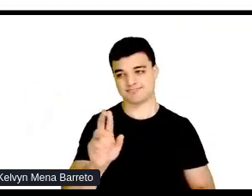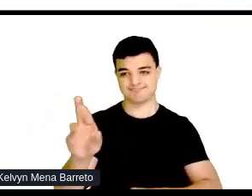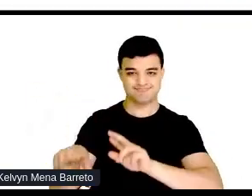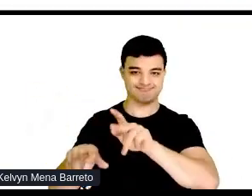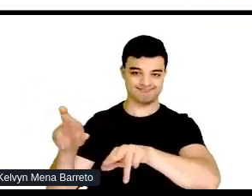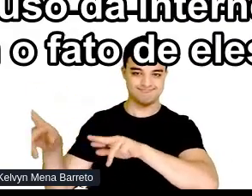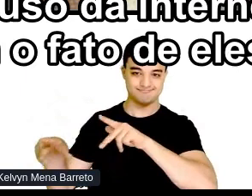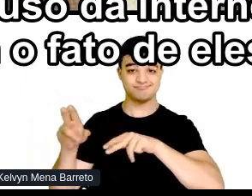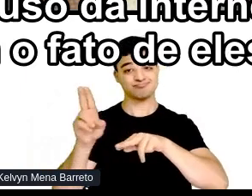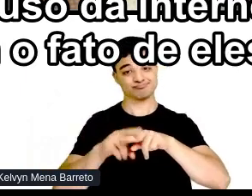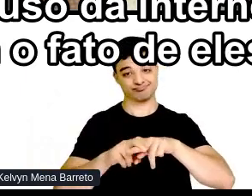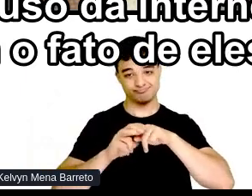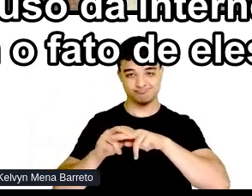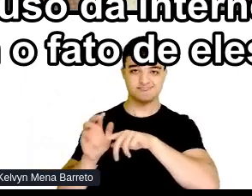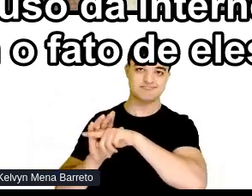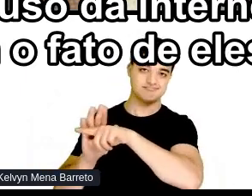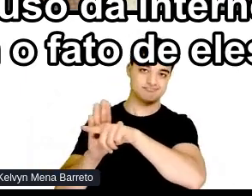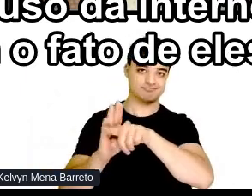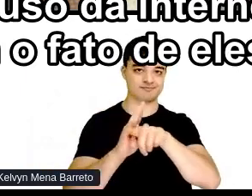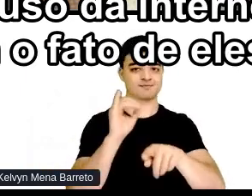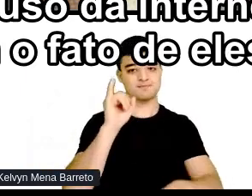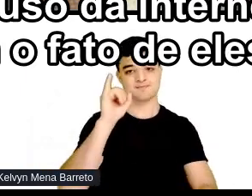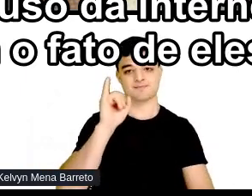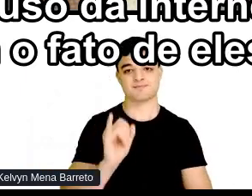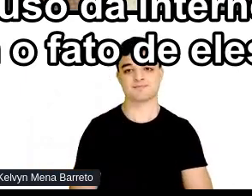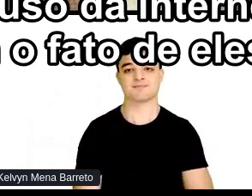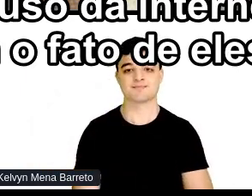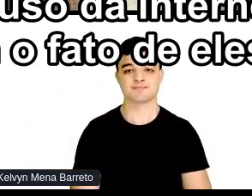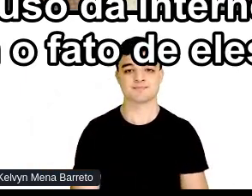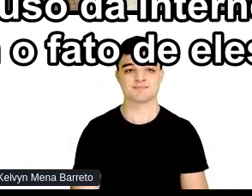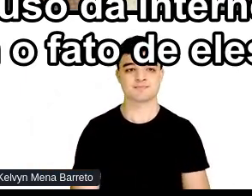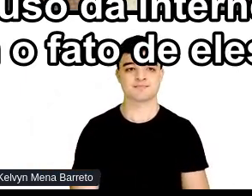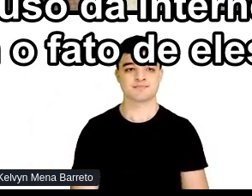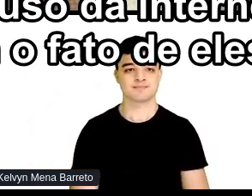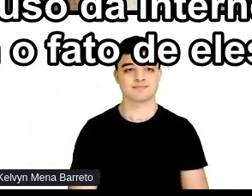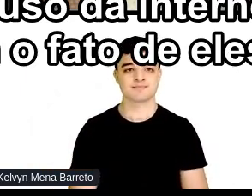para nós do agora, mas também para nós do futuro.